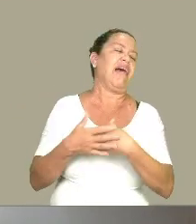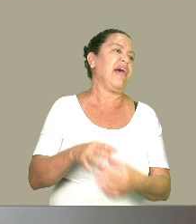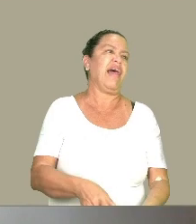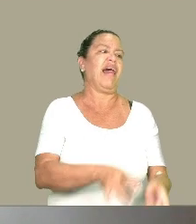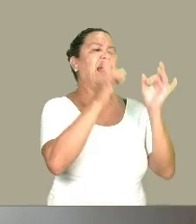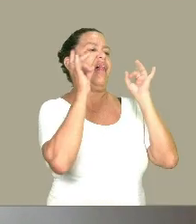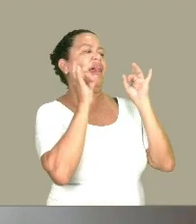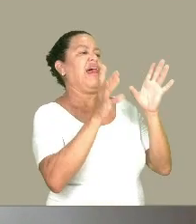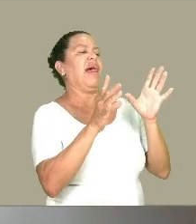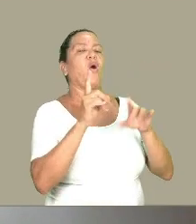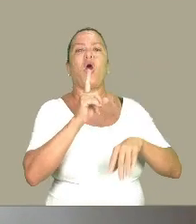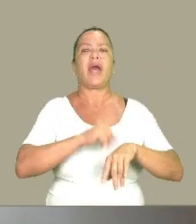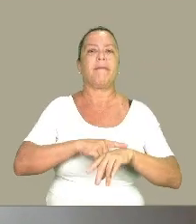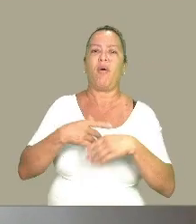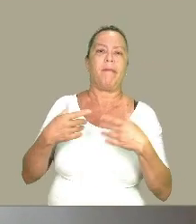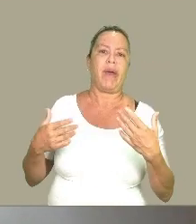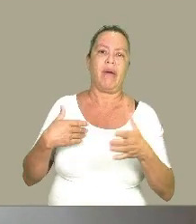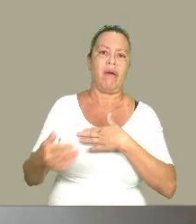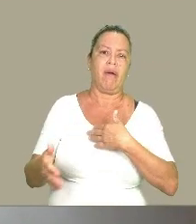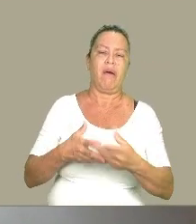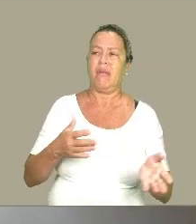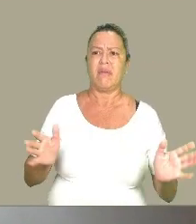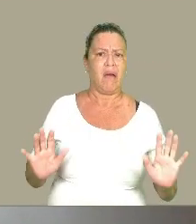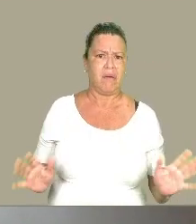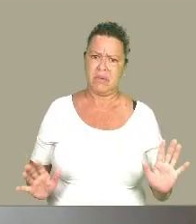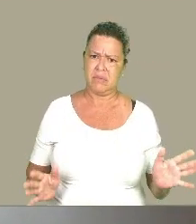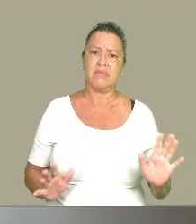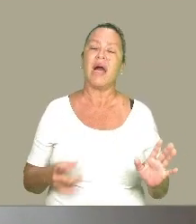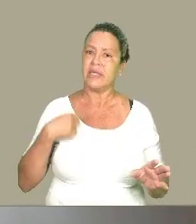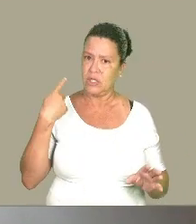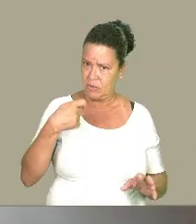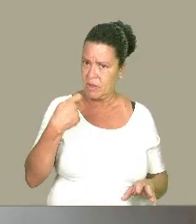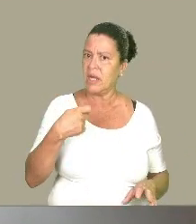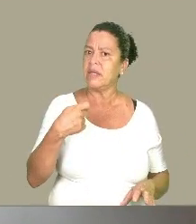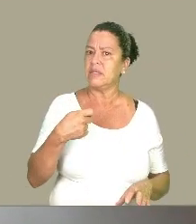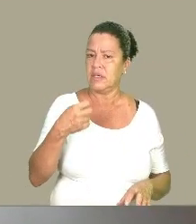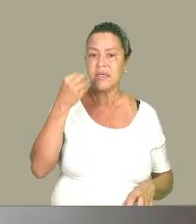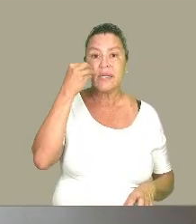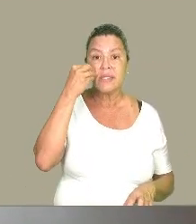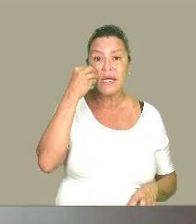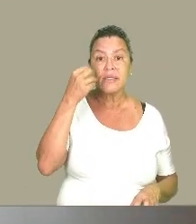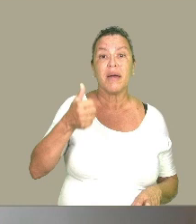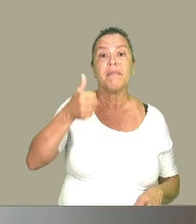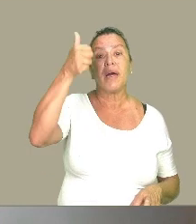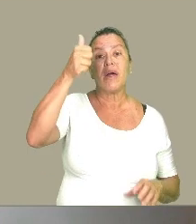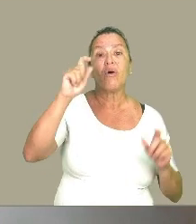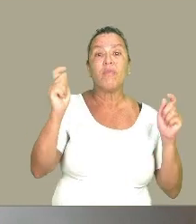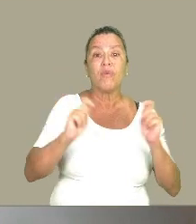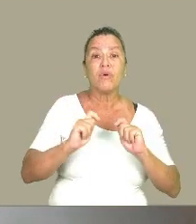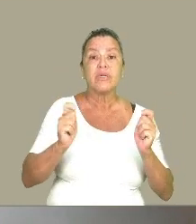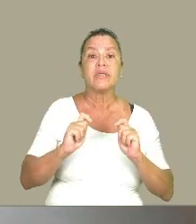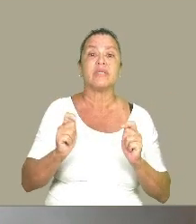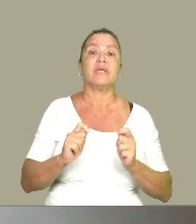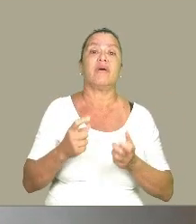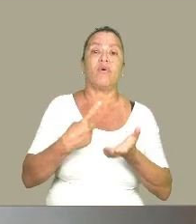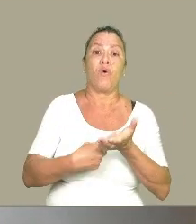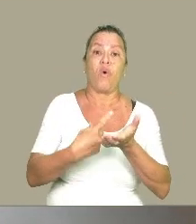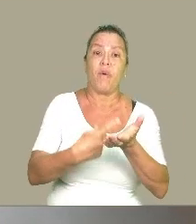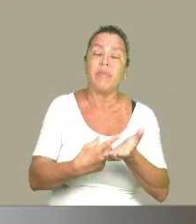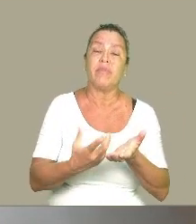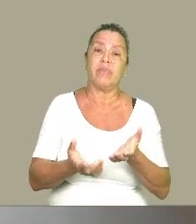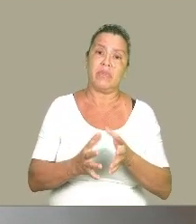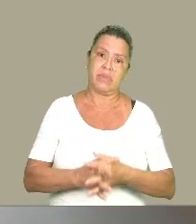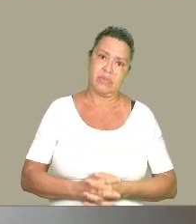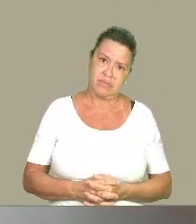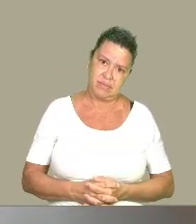qualquer momento, de qualquer jeito, né? A gente precisa tentar, da melhor forma possível, cumprir com esses